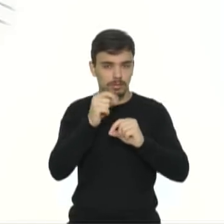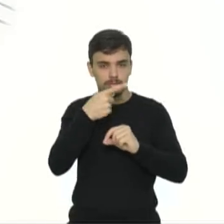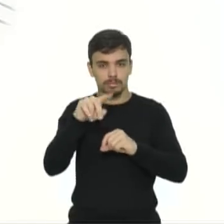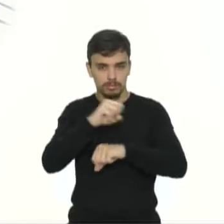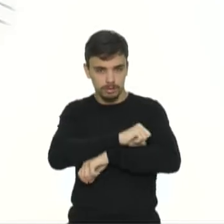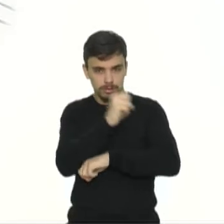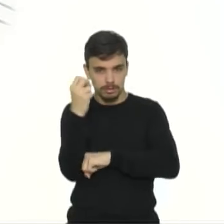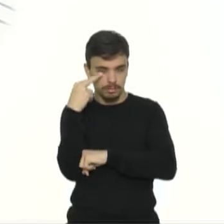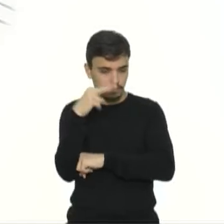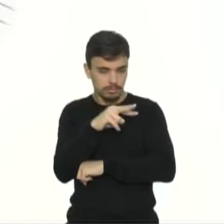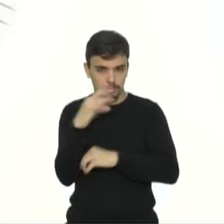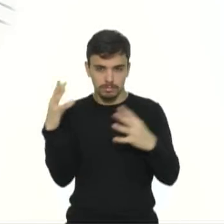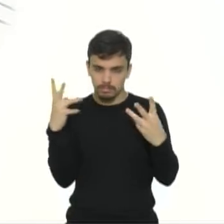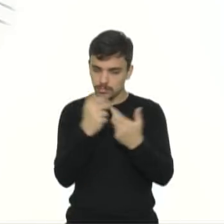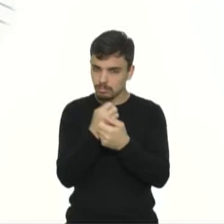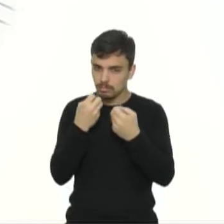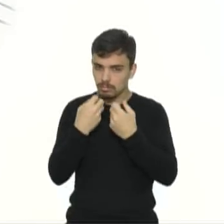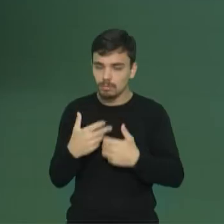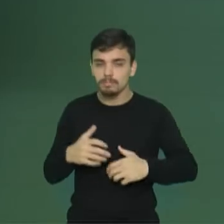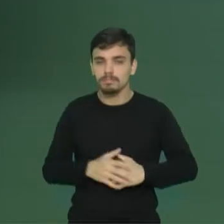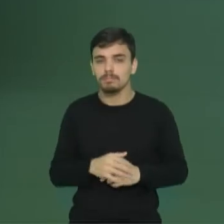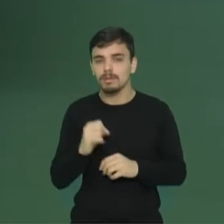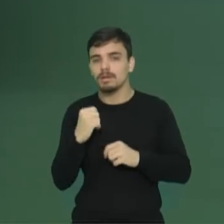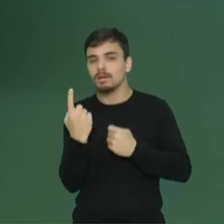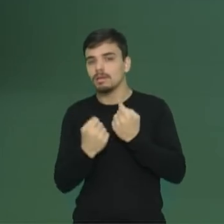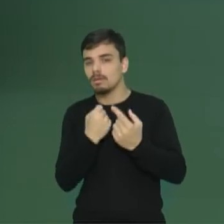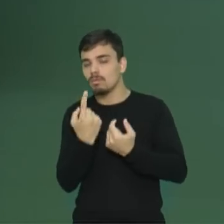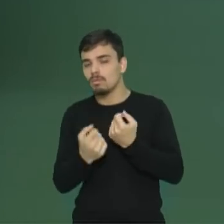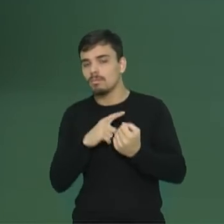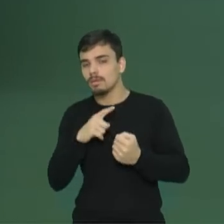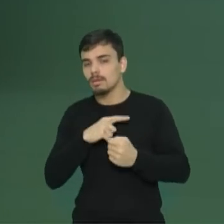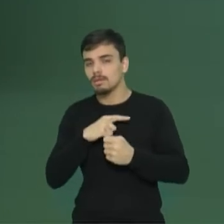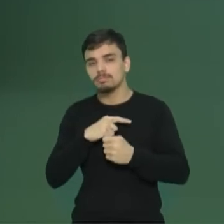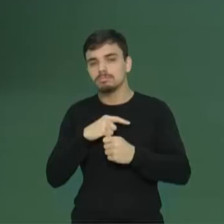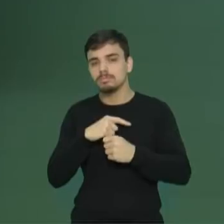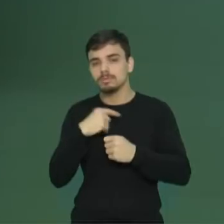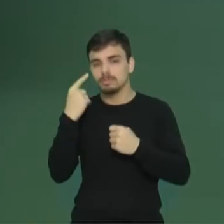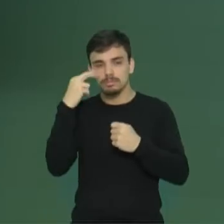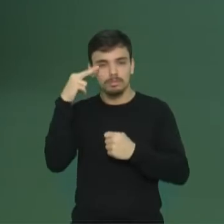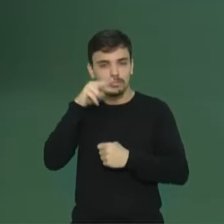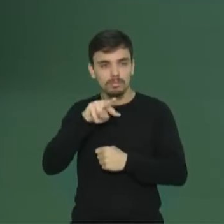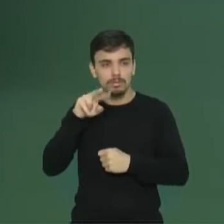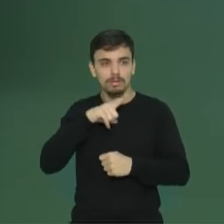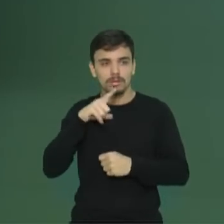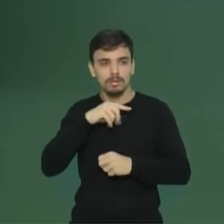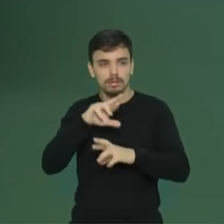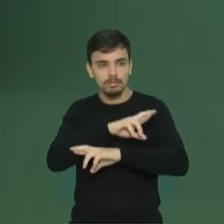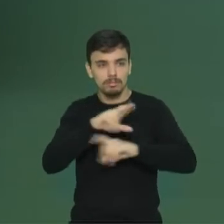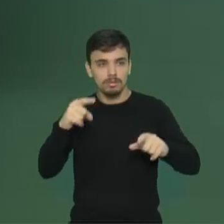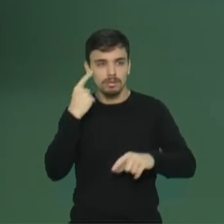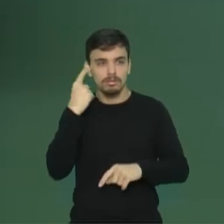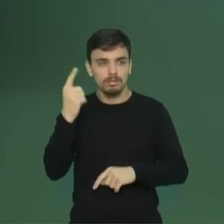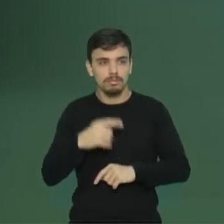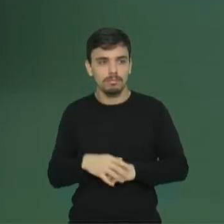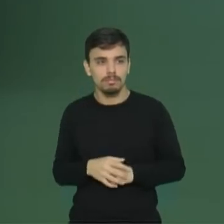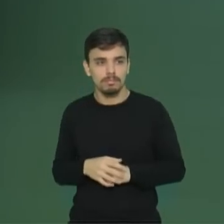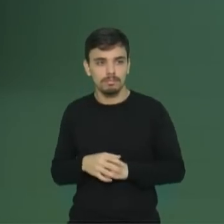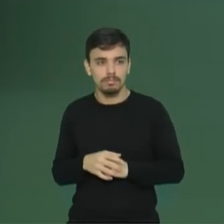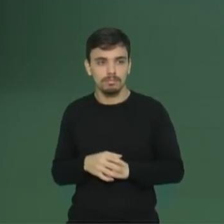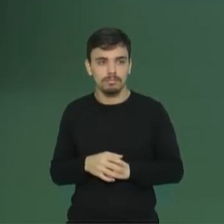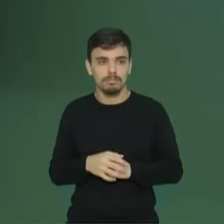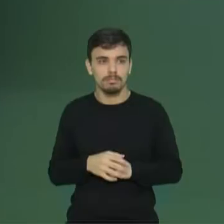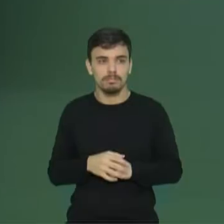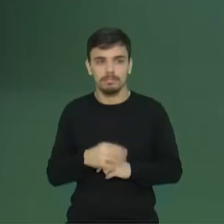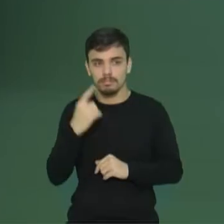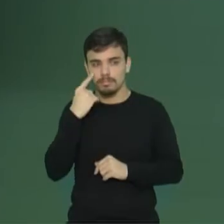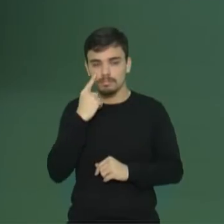bem. Mas algumas janelas, elas têm um formato um pouco diferente e acabam gerando isso. Uma janela